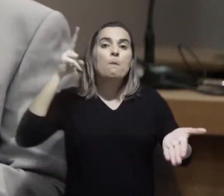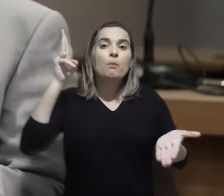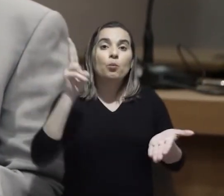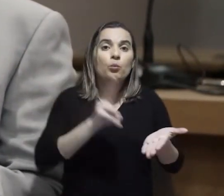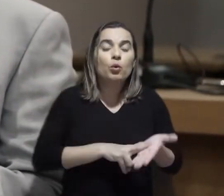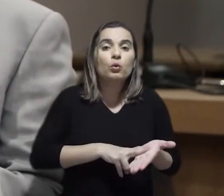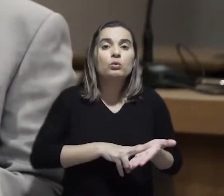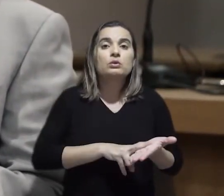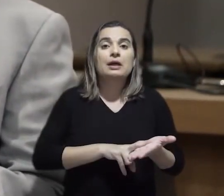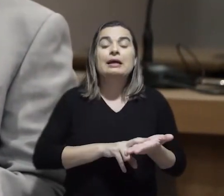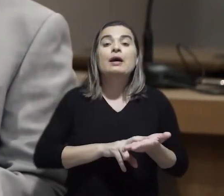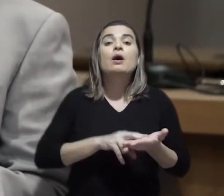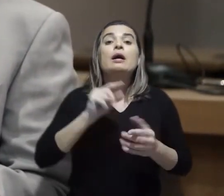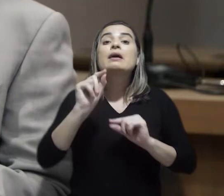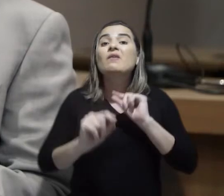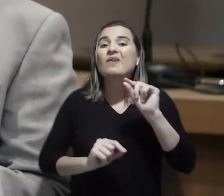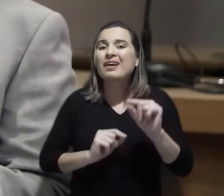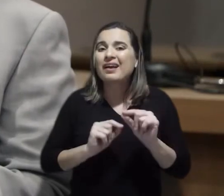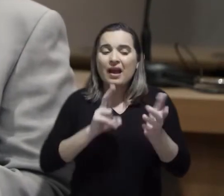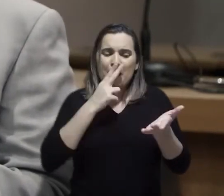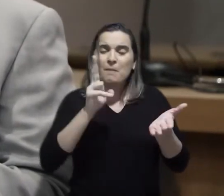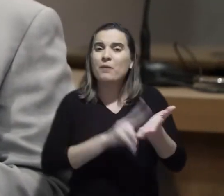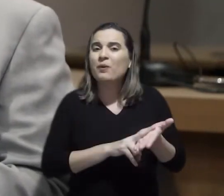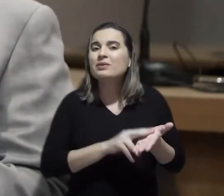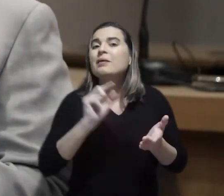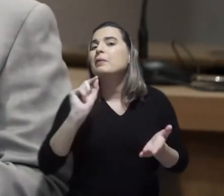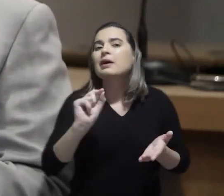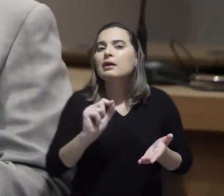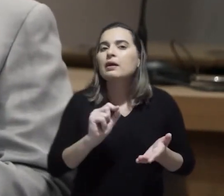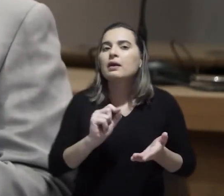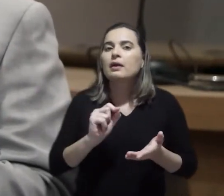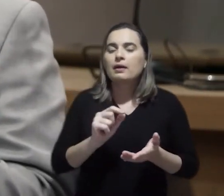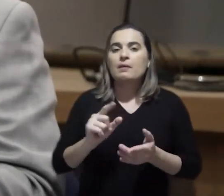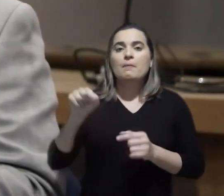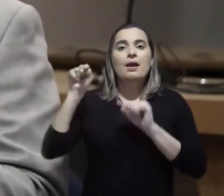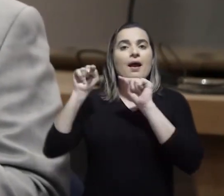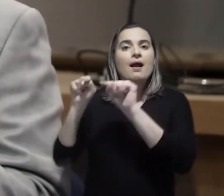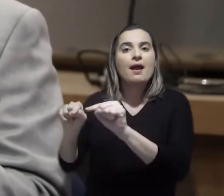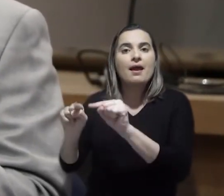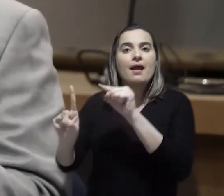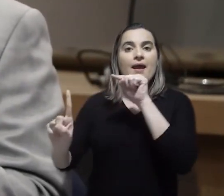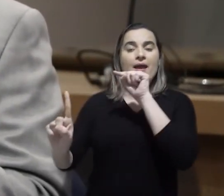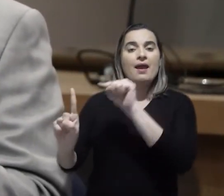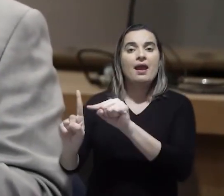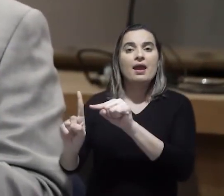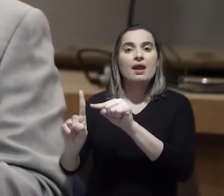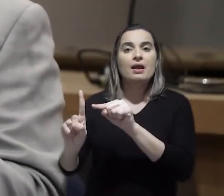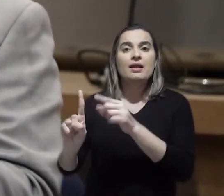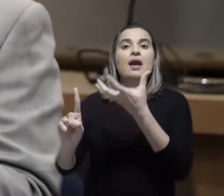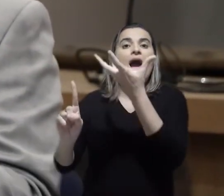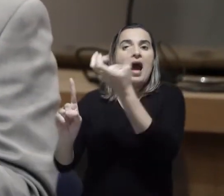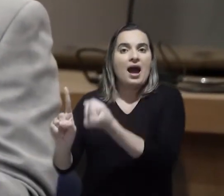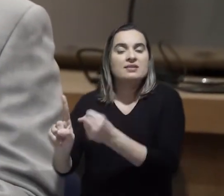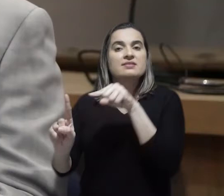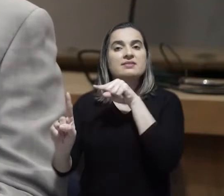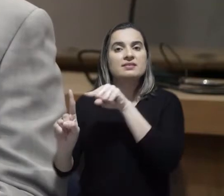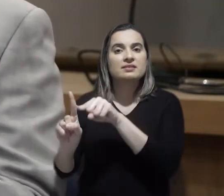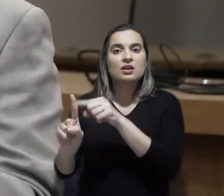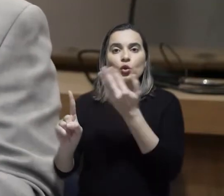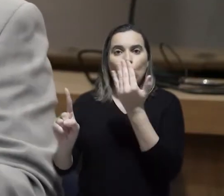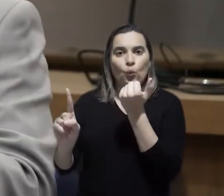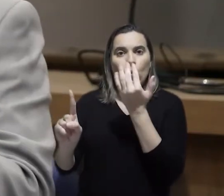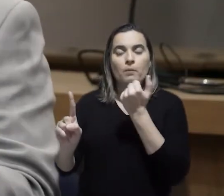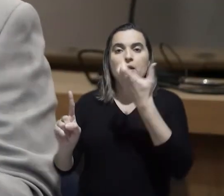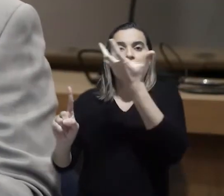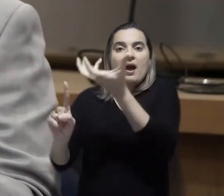que se beneficia de uma conduta praticada por outrem. Então vamos imaginar que não tenha sido o pré-candidato